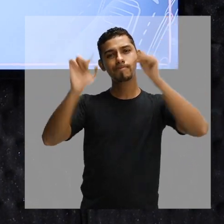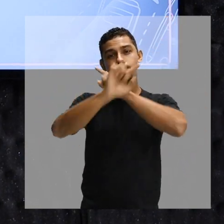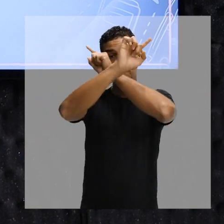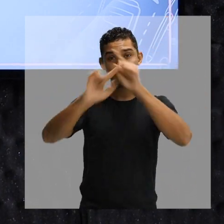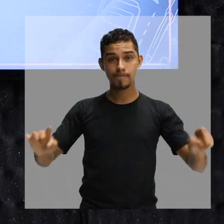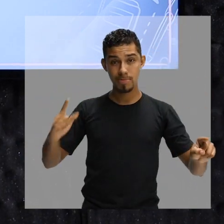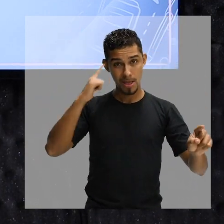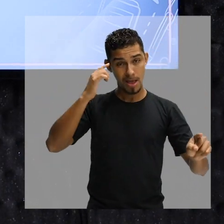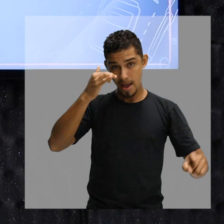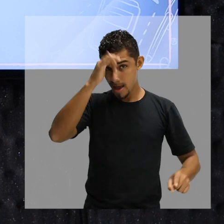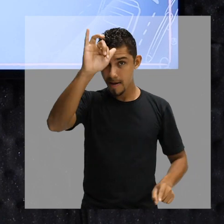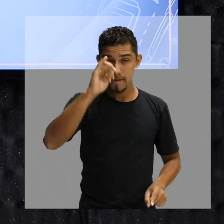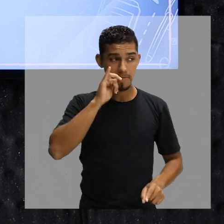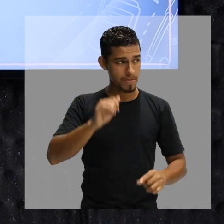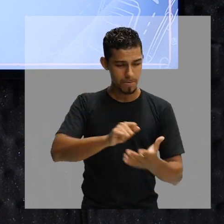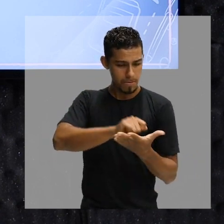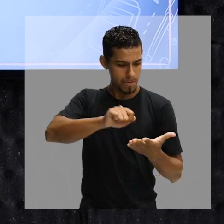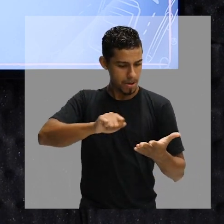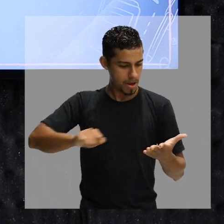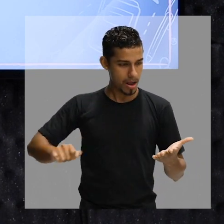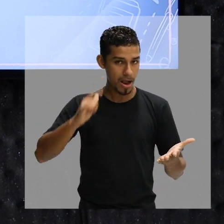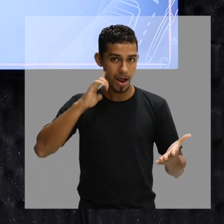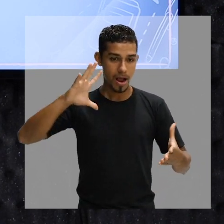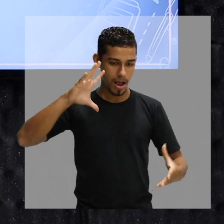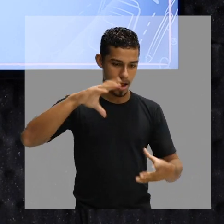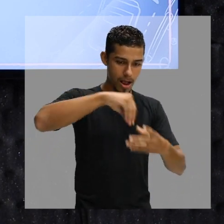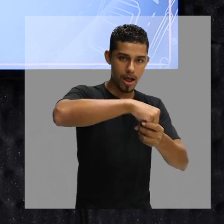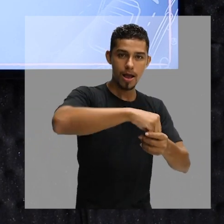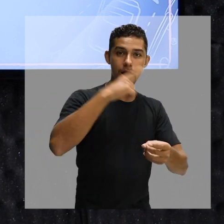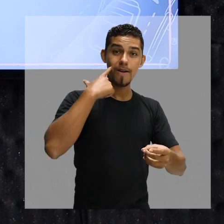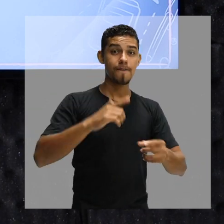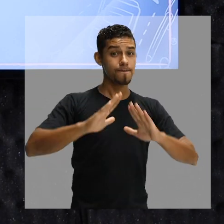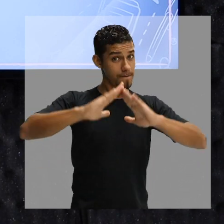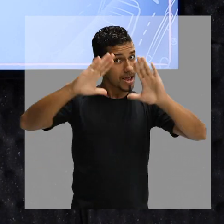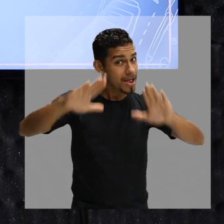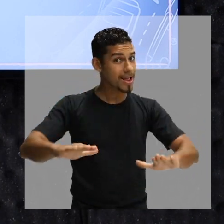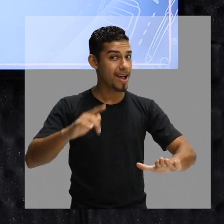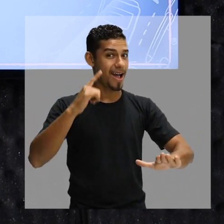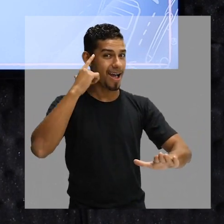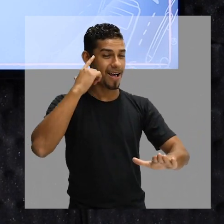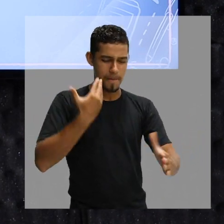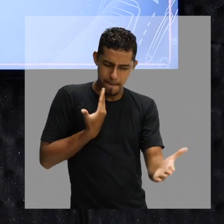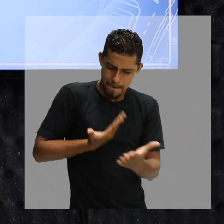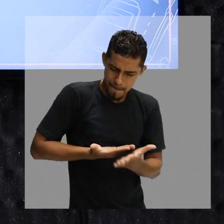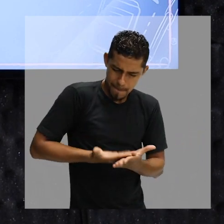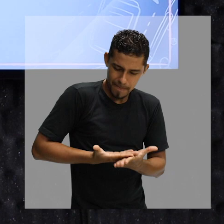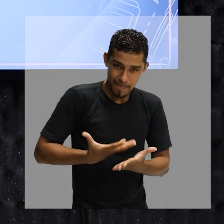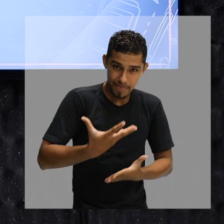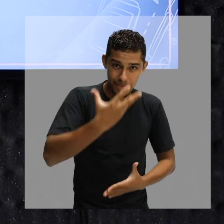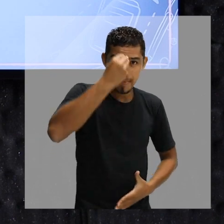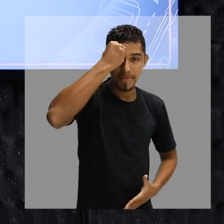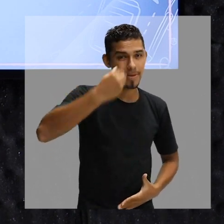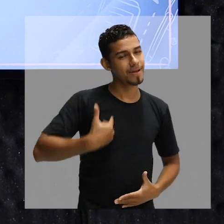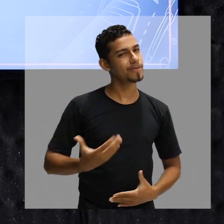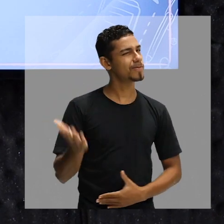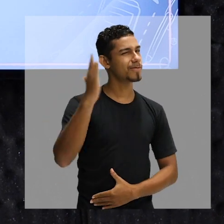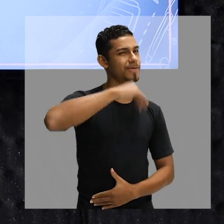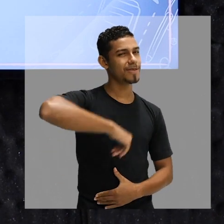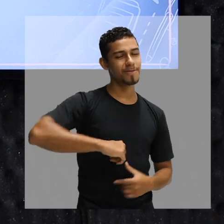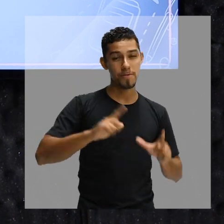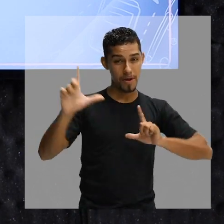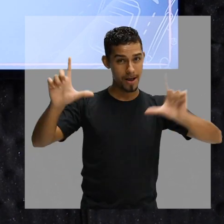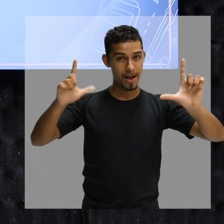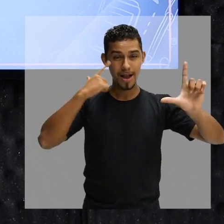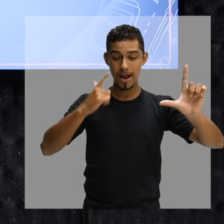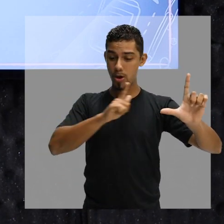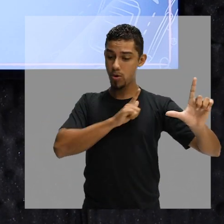dispersão e tem todo o teu material à mão. E aí vem com a gente, fique em casa, mas fique estudando e fique conosco. Plataforma Gonçalves